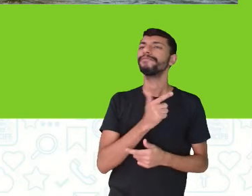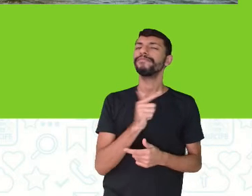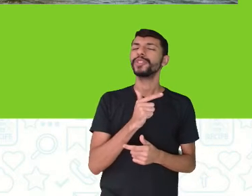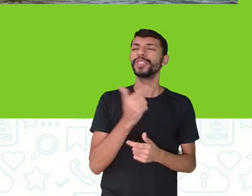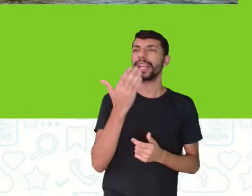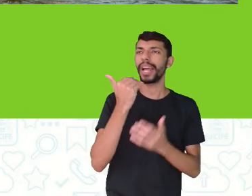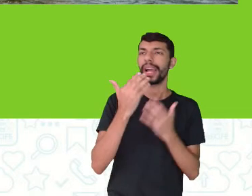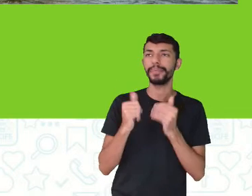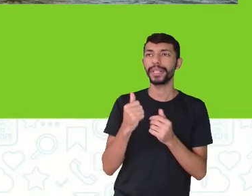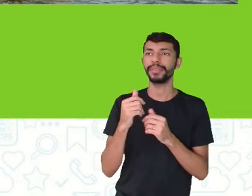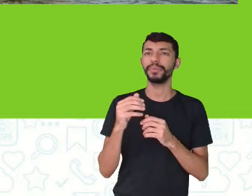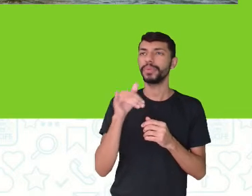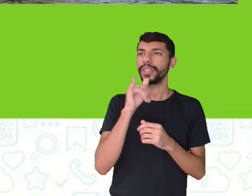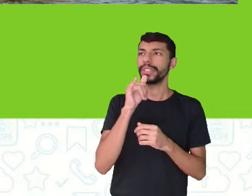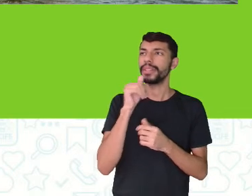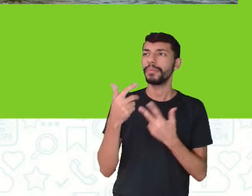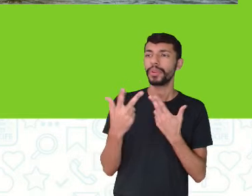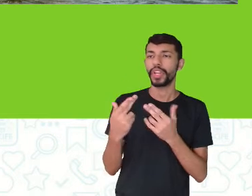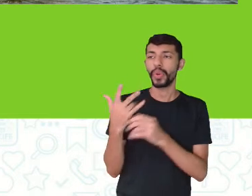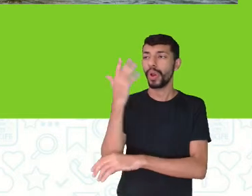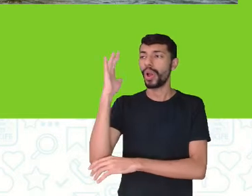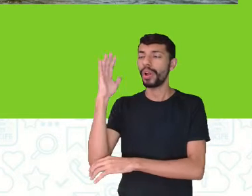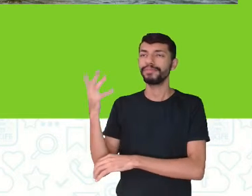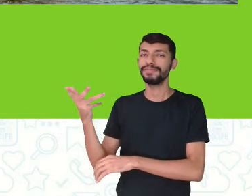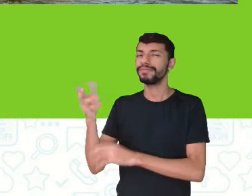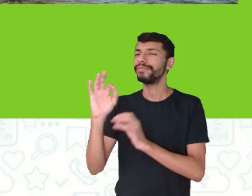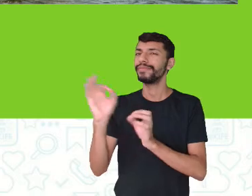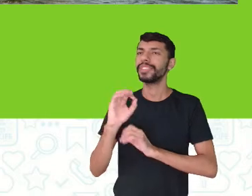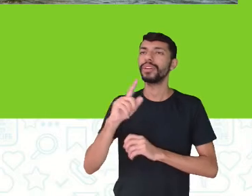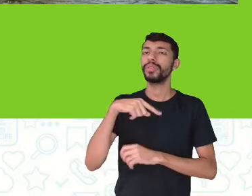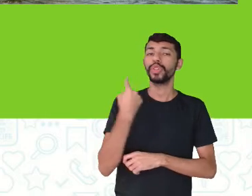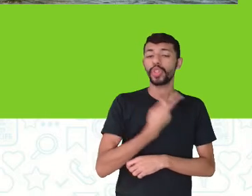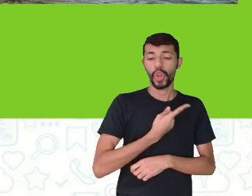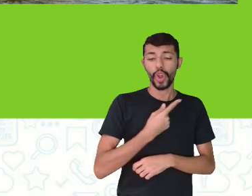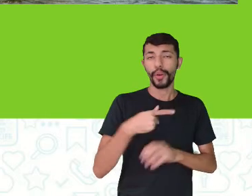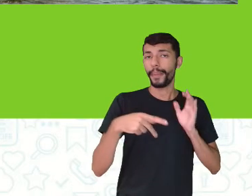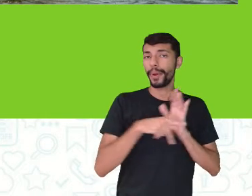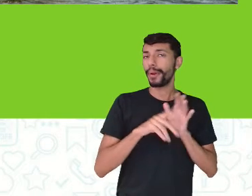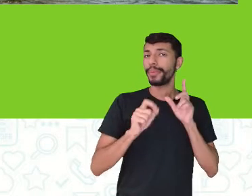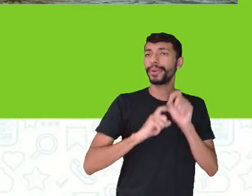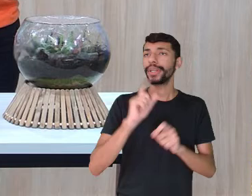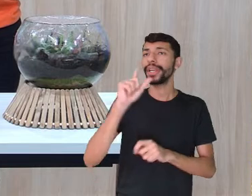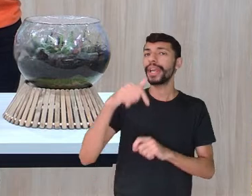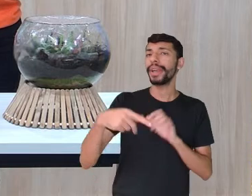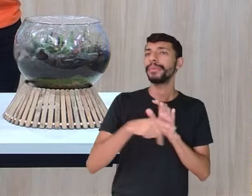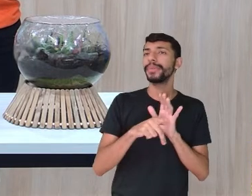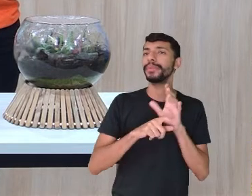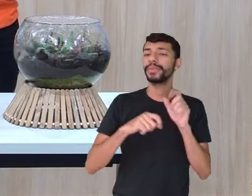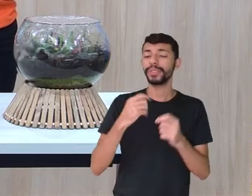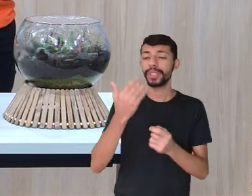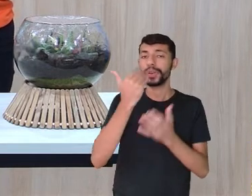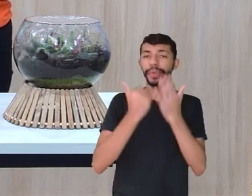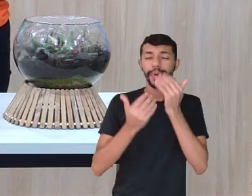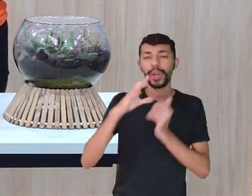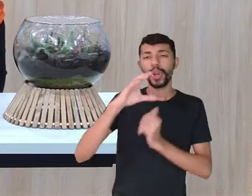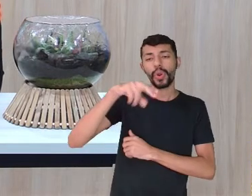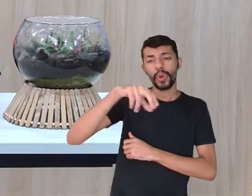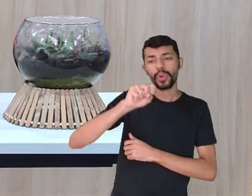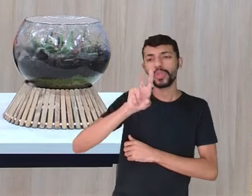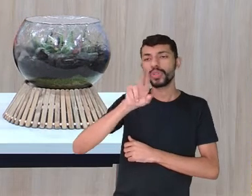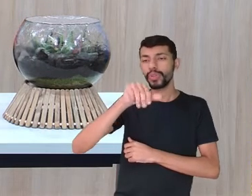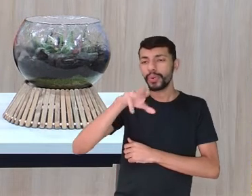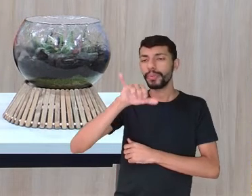alimentam automaticamente como os seres produtores. Nós mesmos somos considerados seres consumidores.